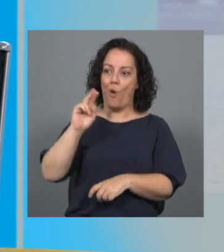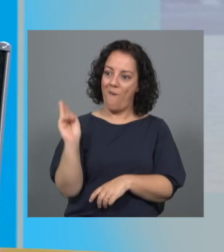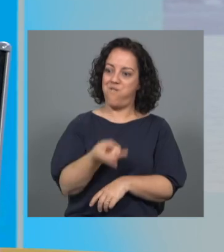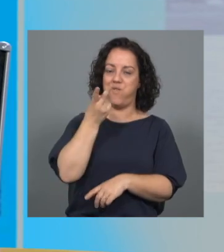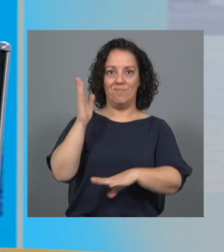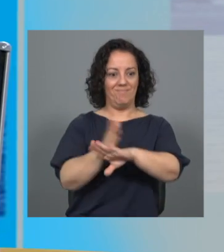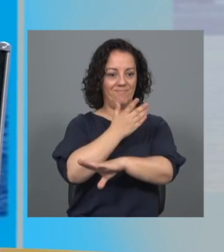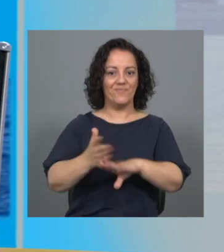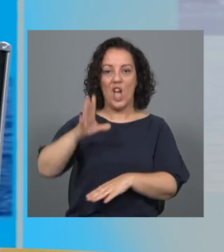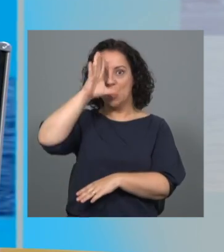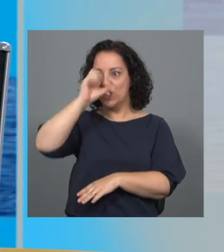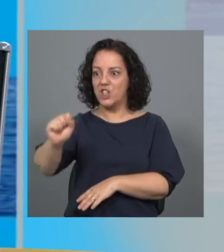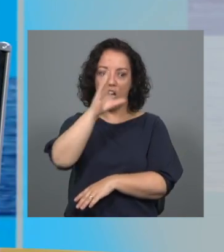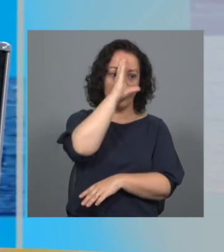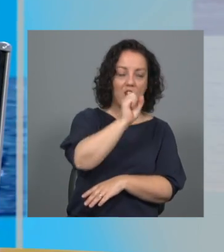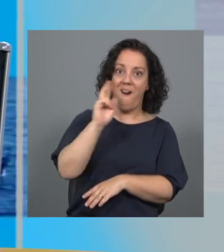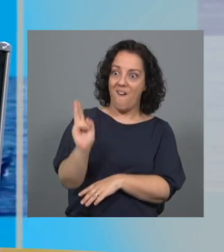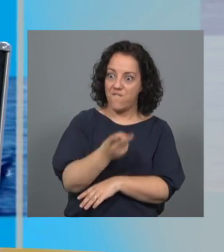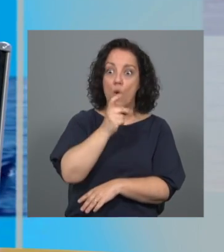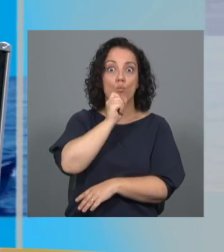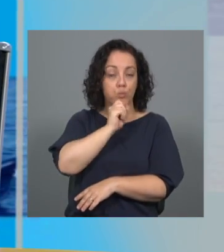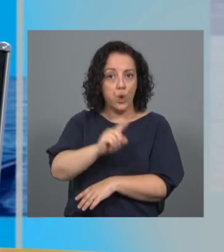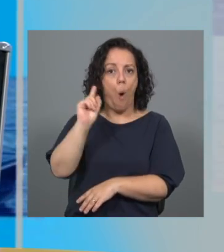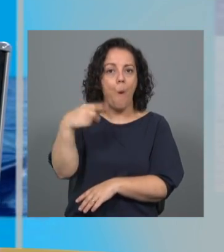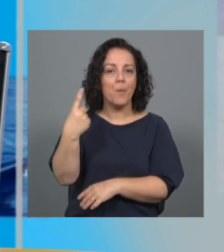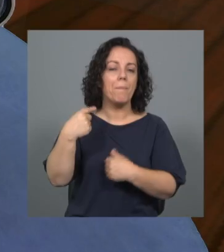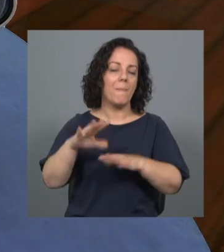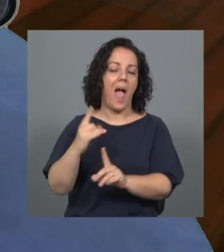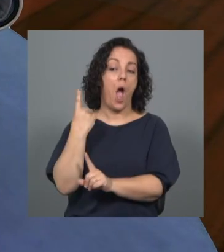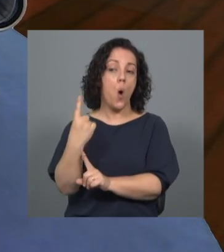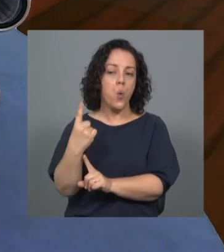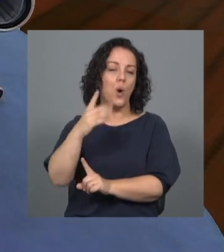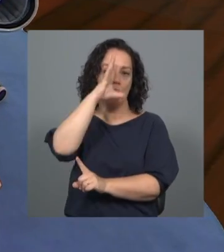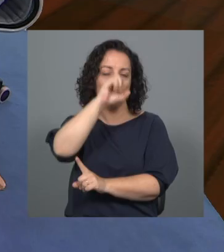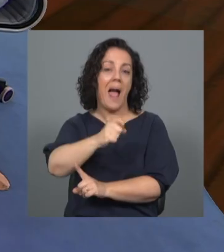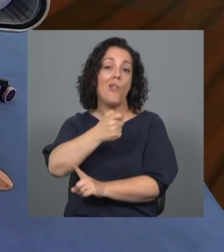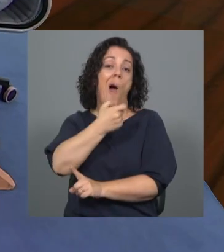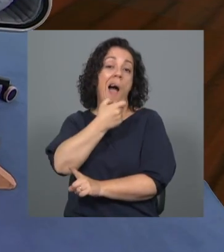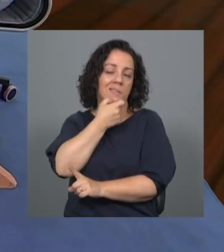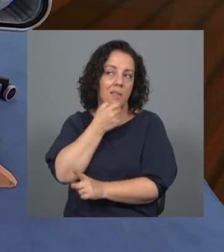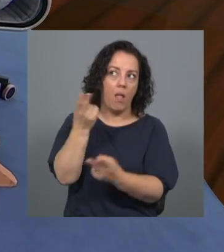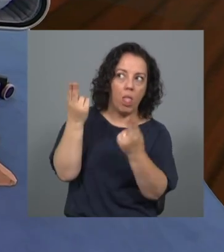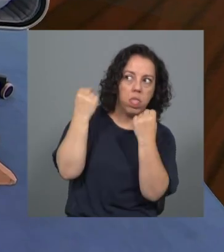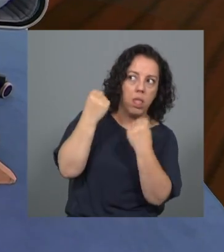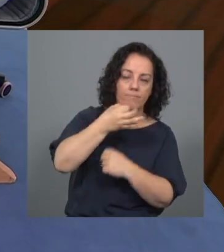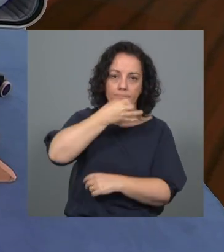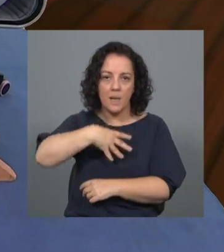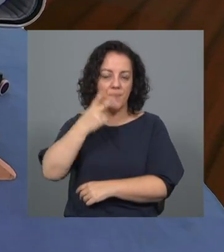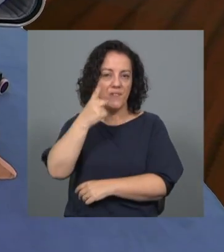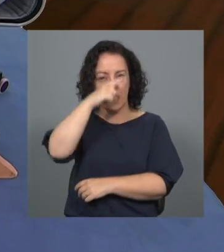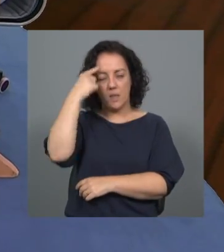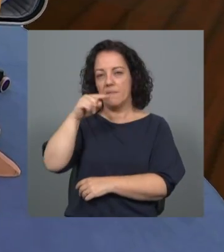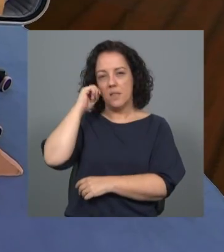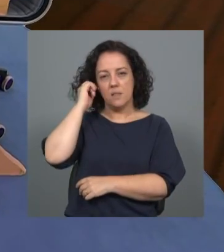prática pode existir, mas sempre com um dos Estados muito subjugado e com uma vida muito difícil, o que também só